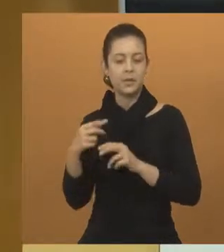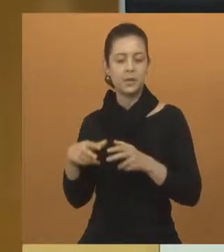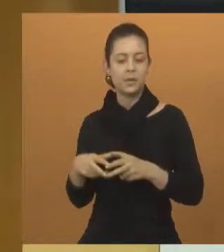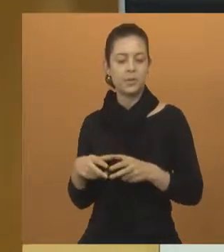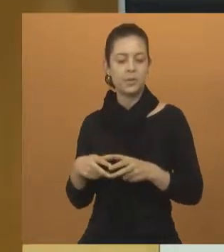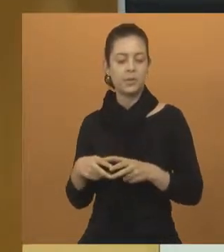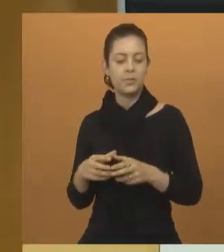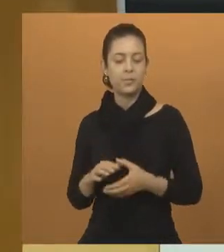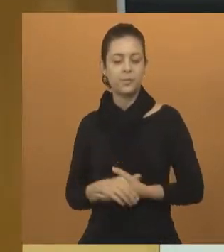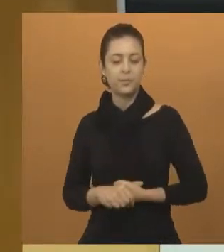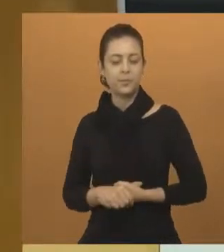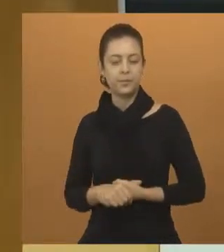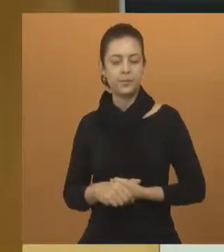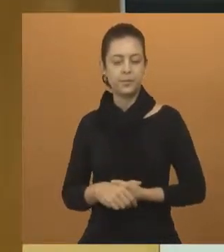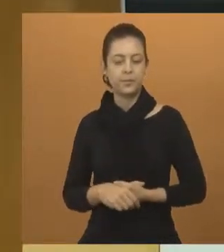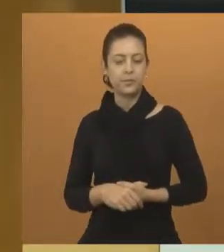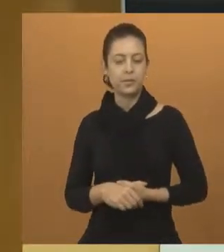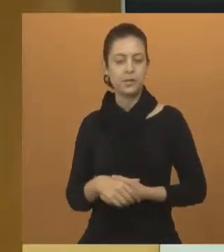passada, desde